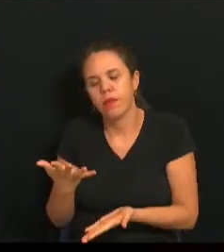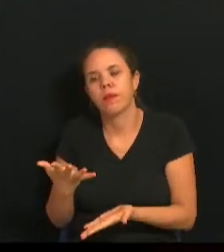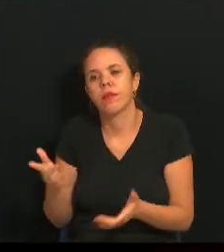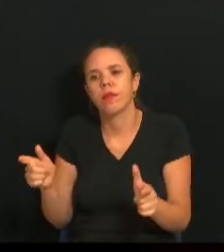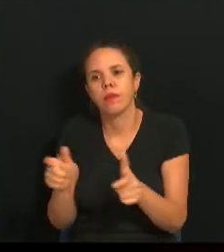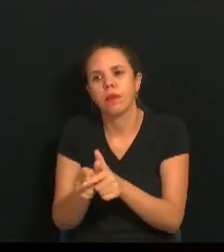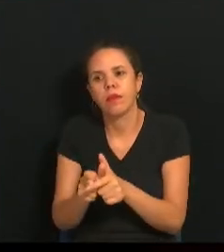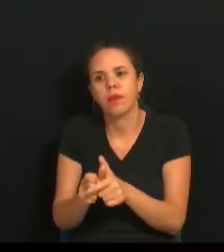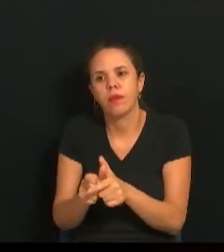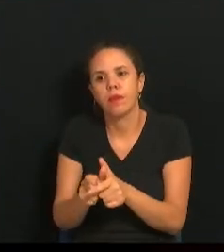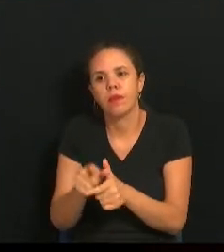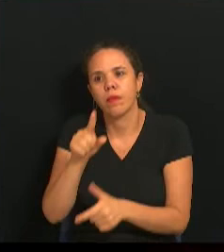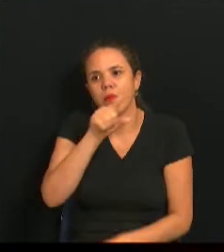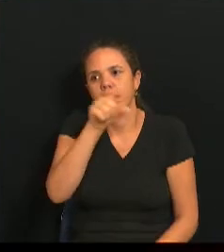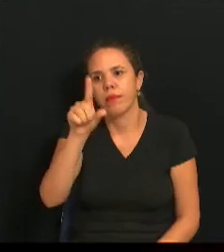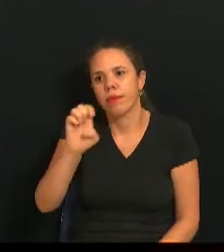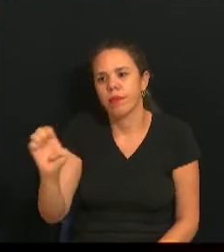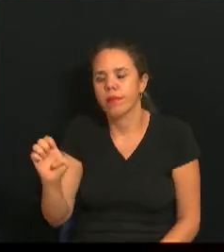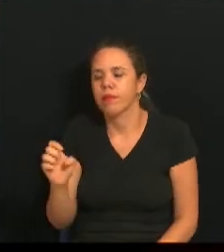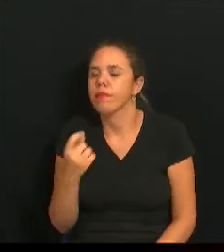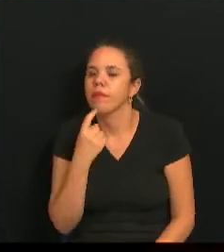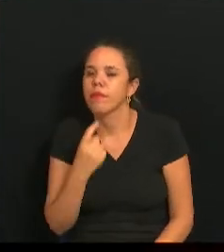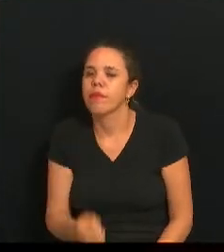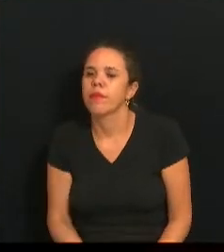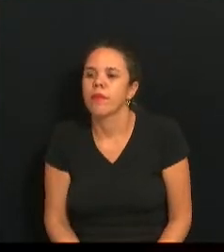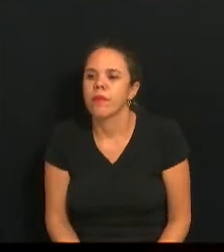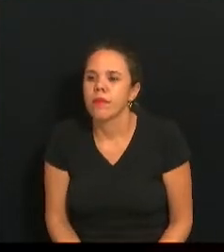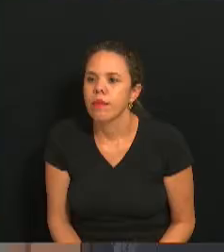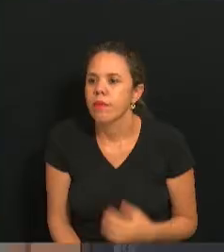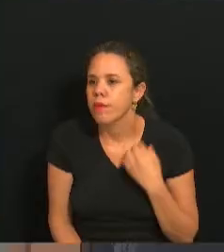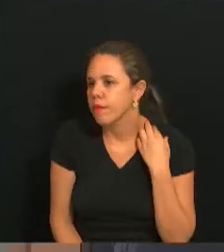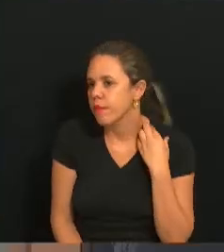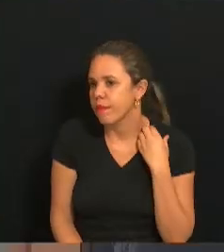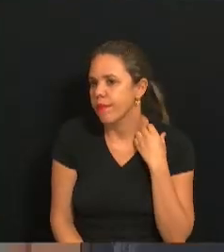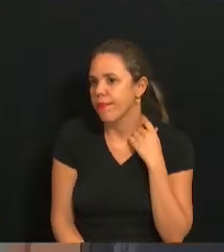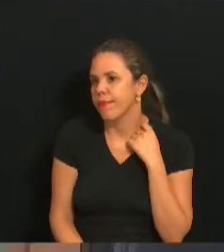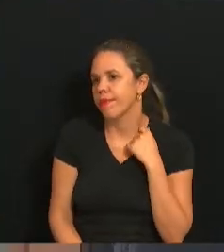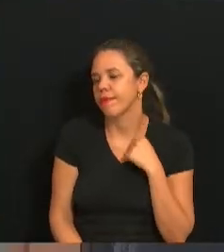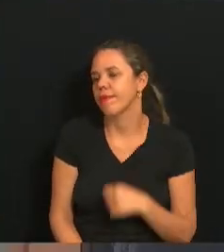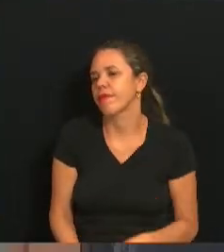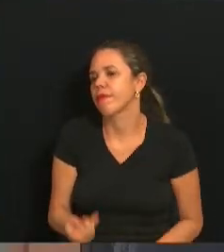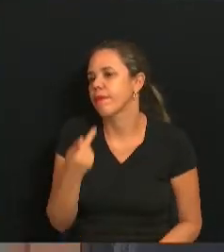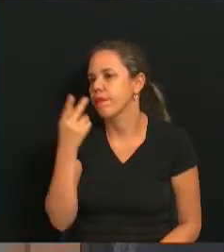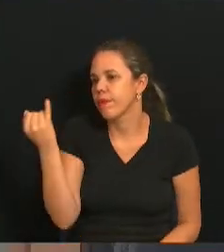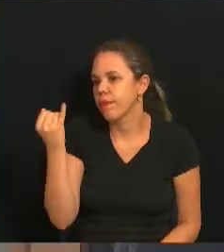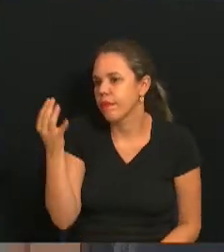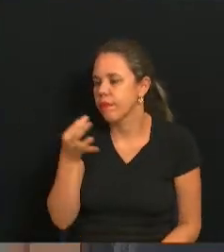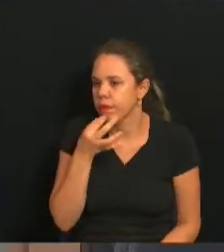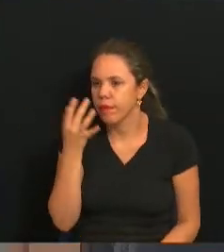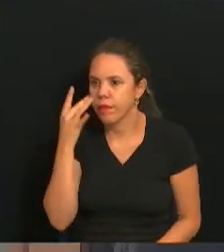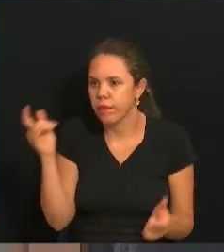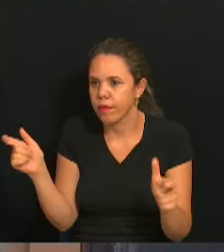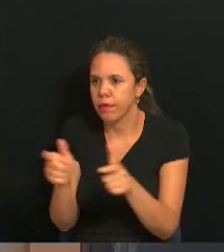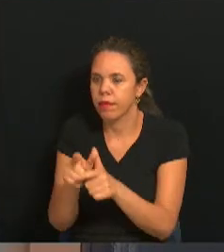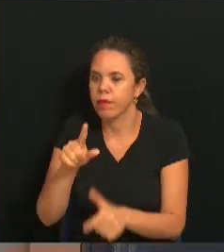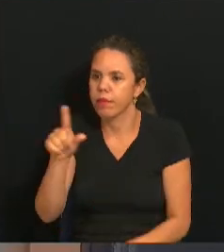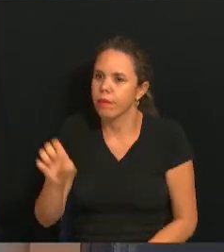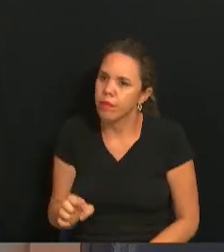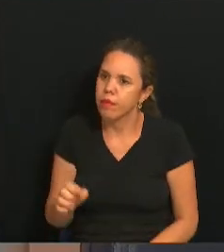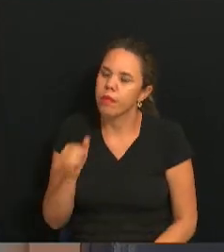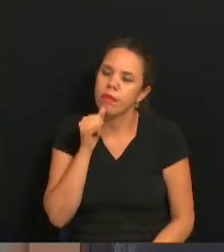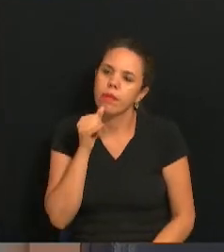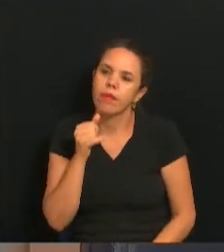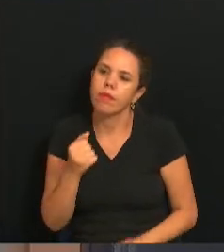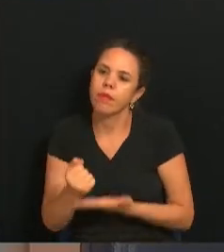da faixa ZAI no município de Campinas. O senhor considera como importante a diminuição da faixa ZAI para ajudar